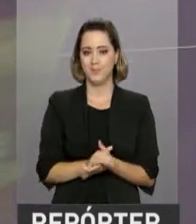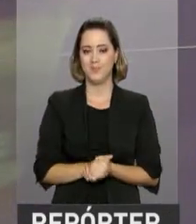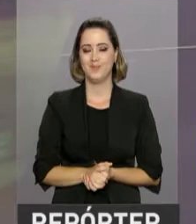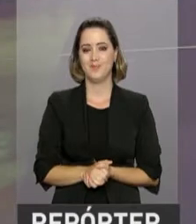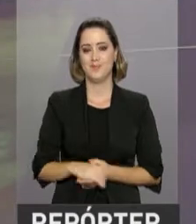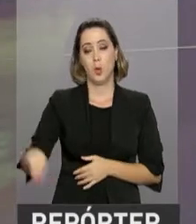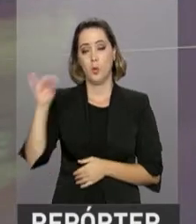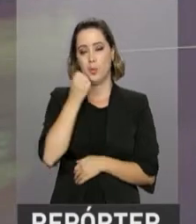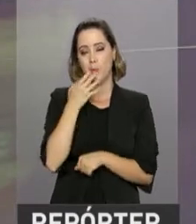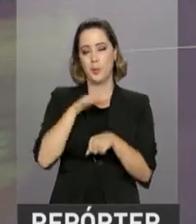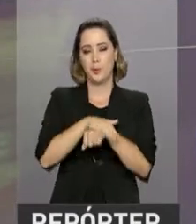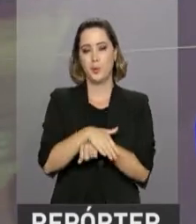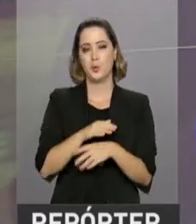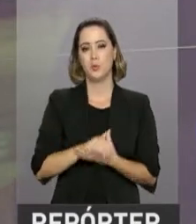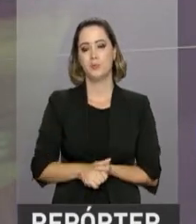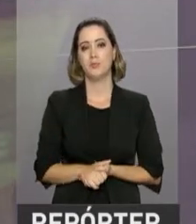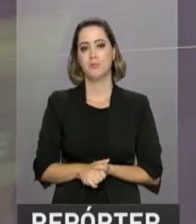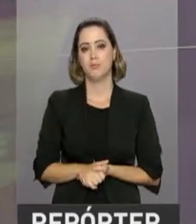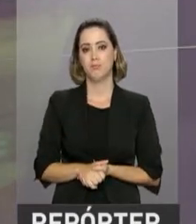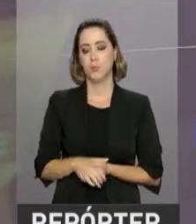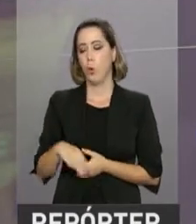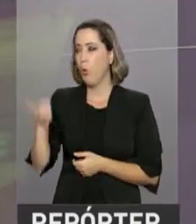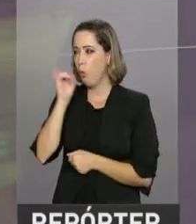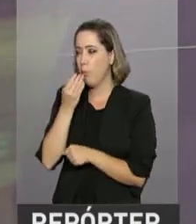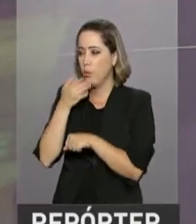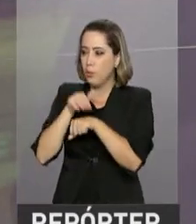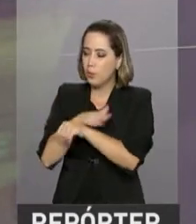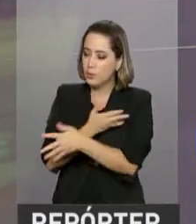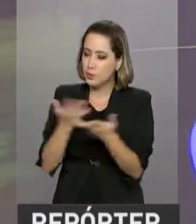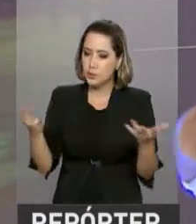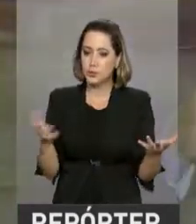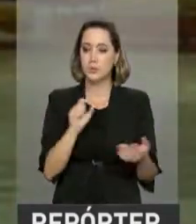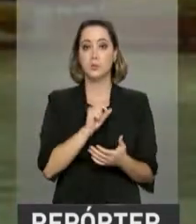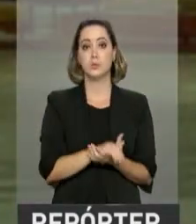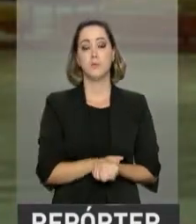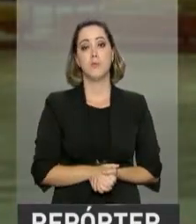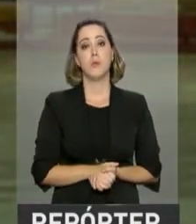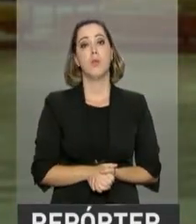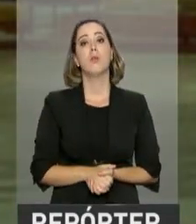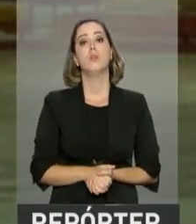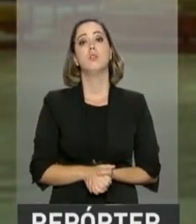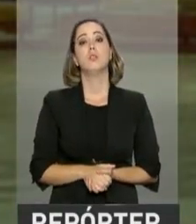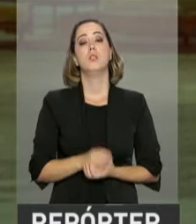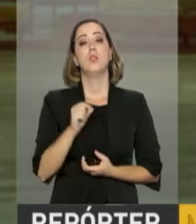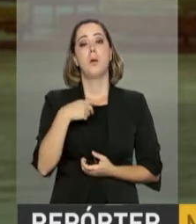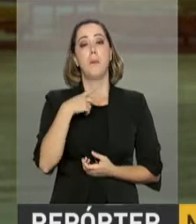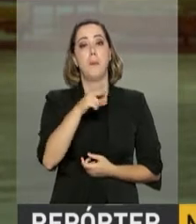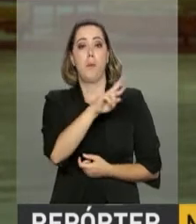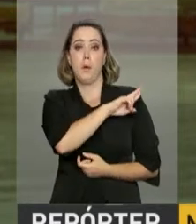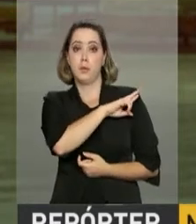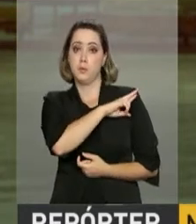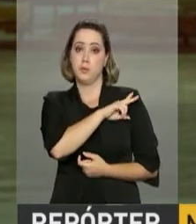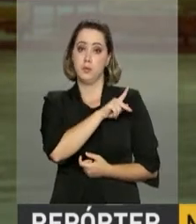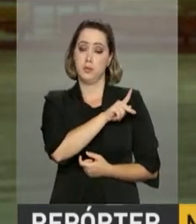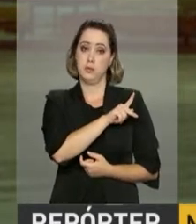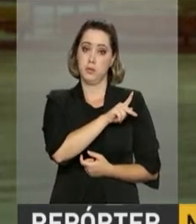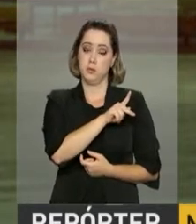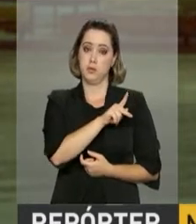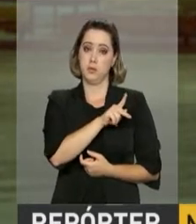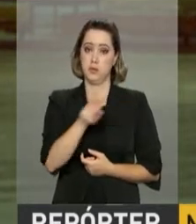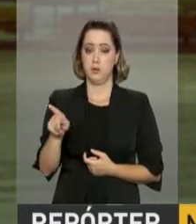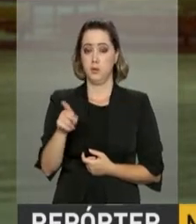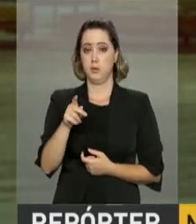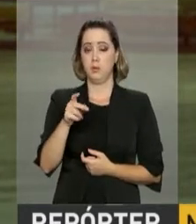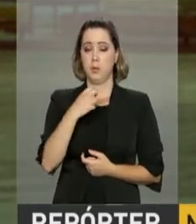à noite pra você boa noite roberto boa noite a todos pois é roberto o porta voz da presidência da república alexandre